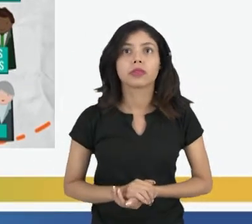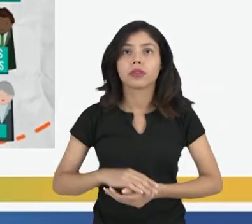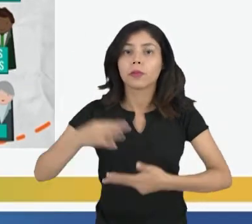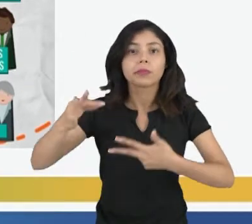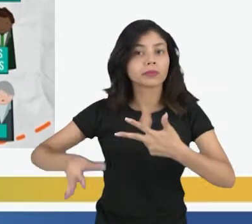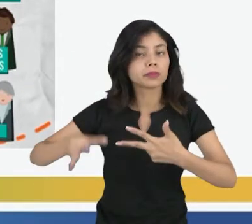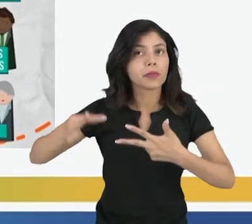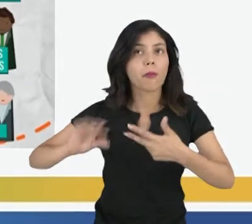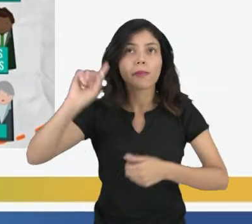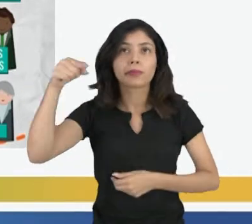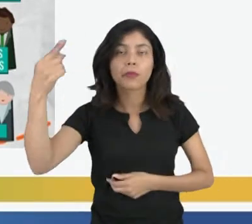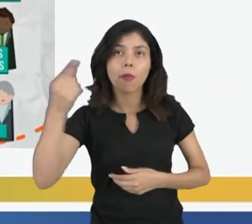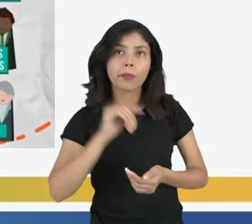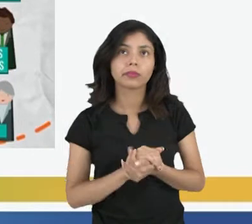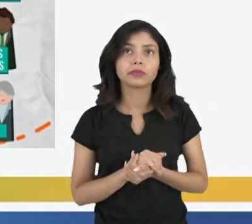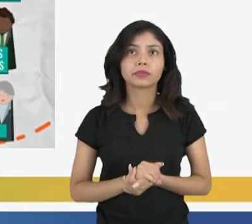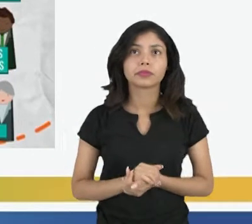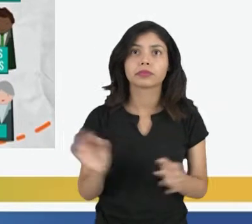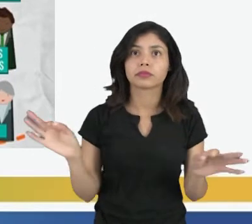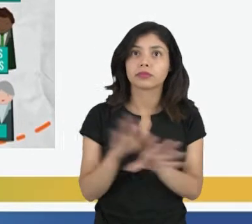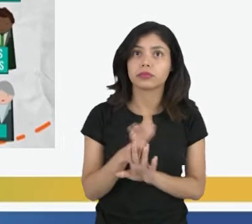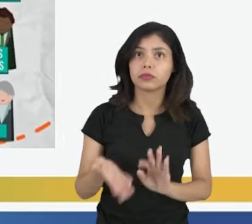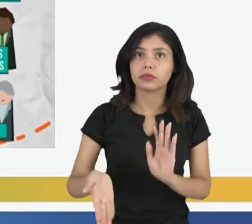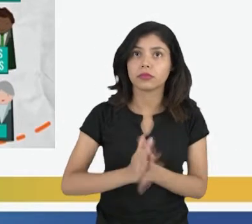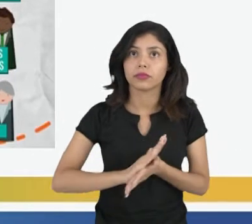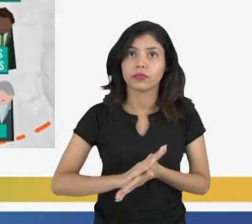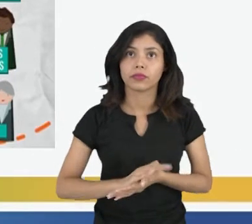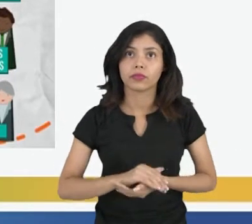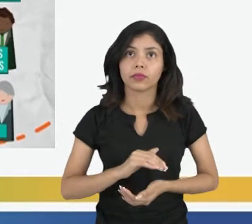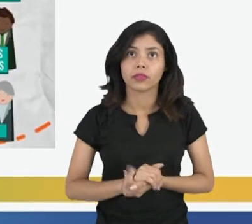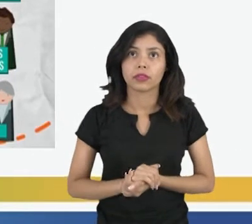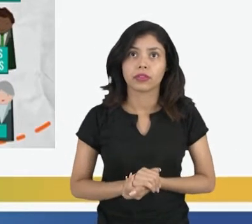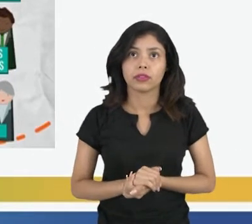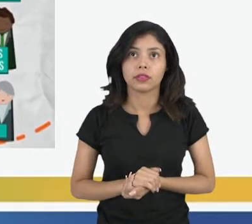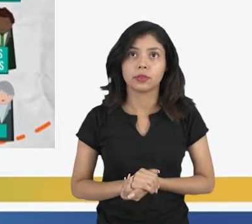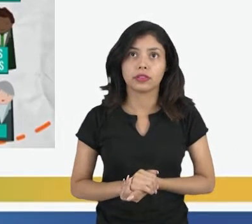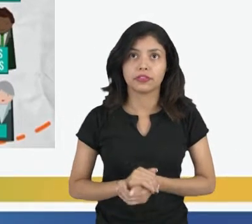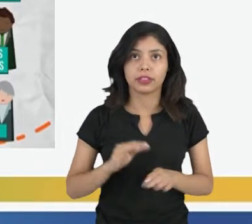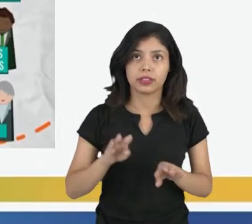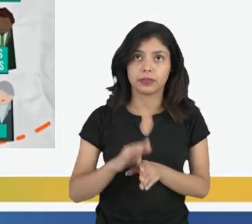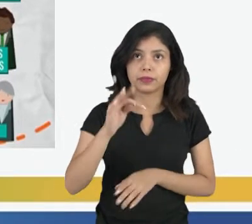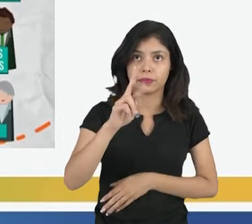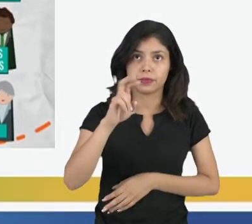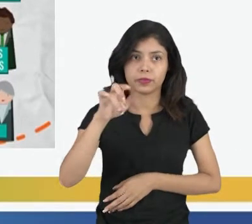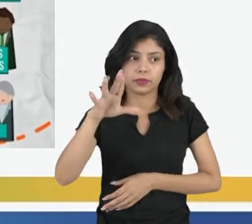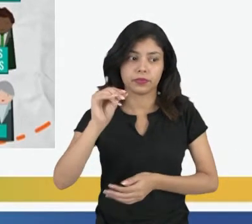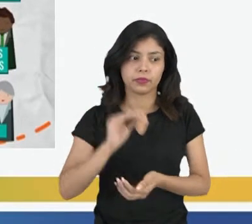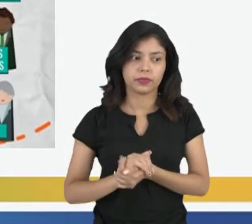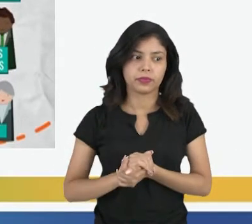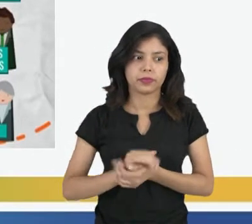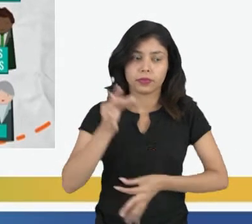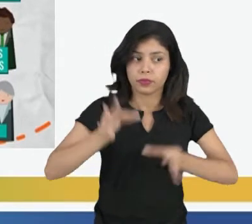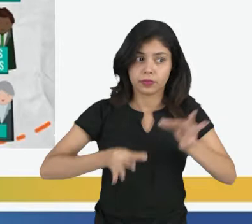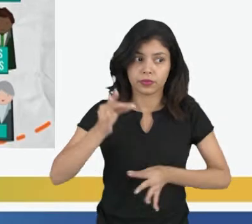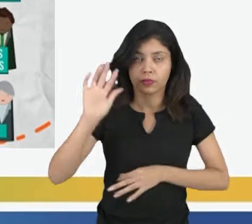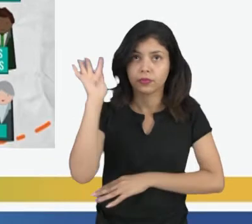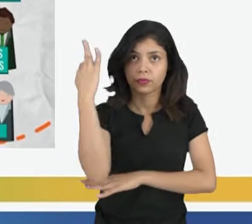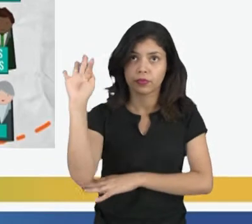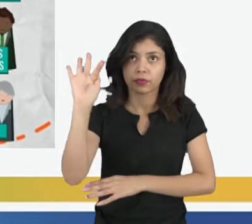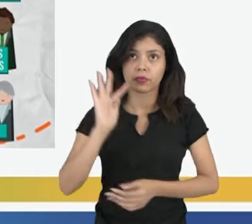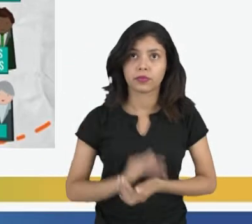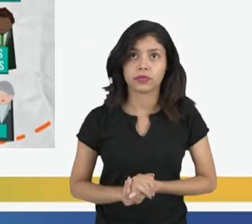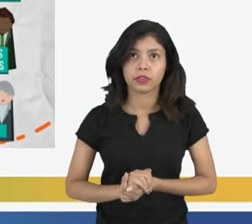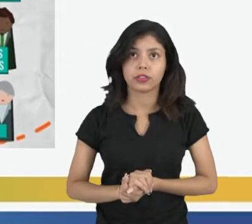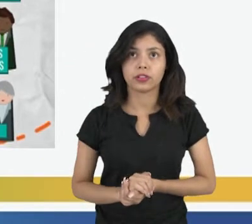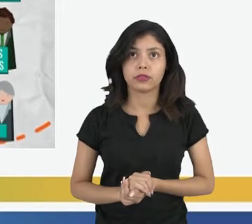judiciário aquele que garante sua execução pelo Supremo Tribunal Federal STF os